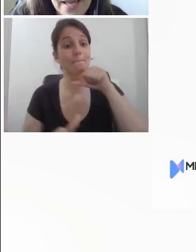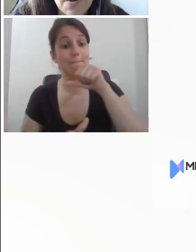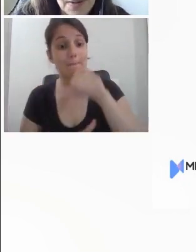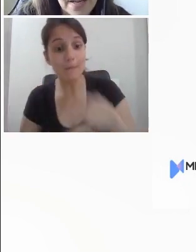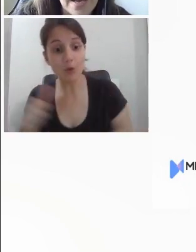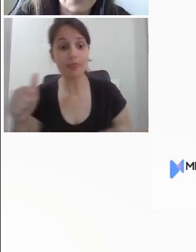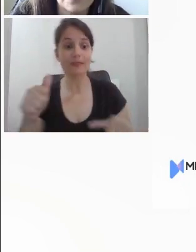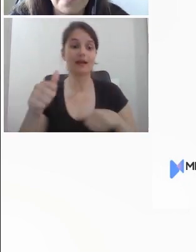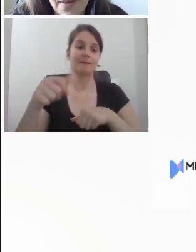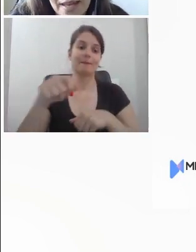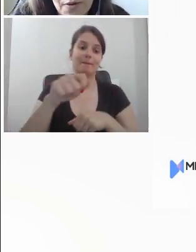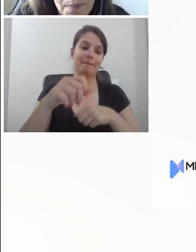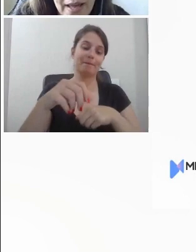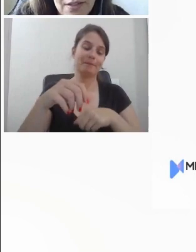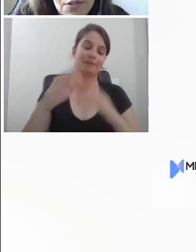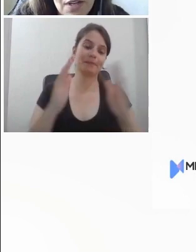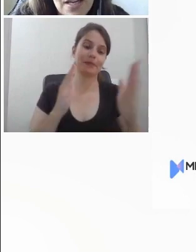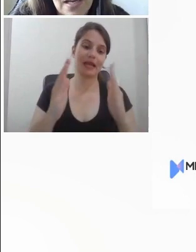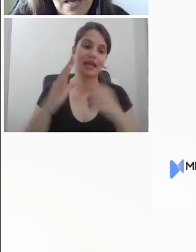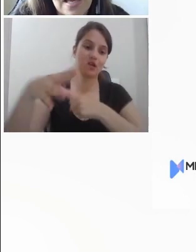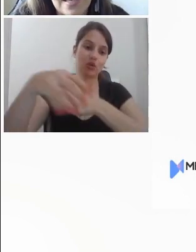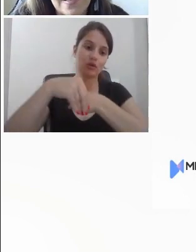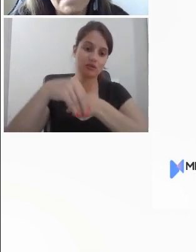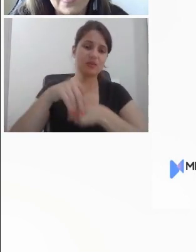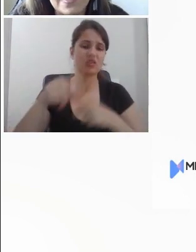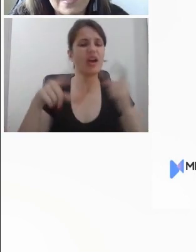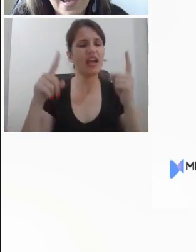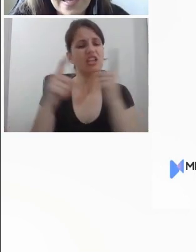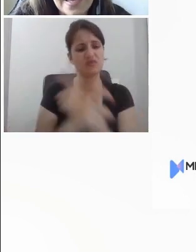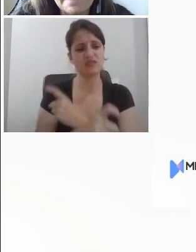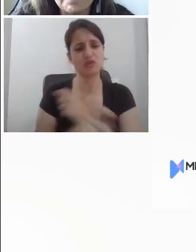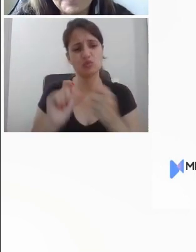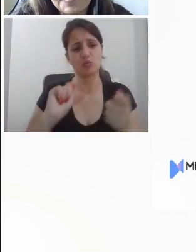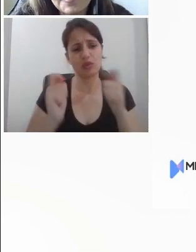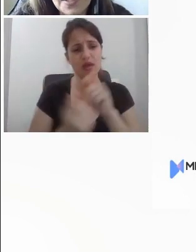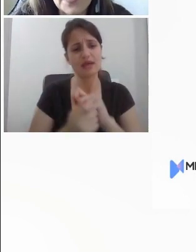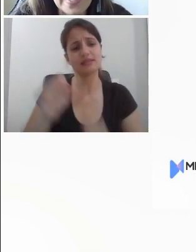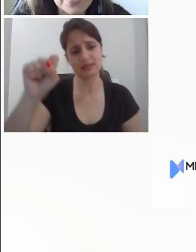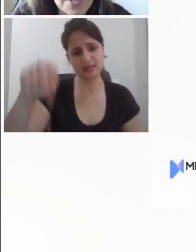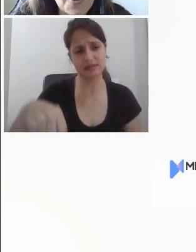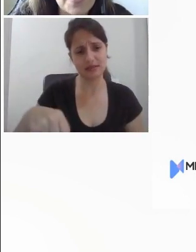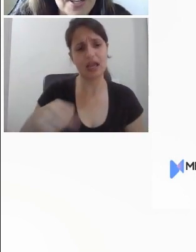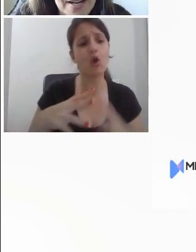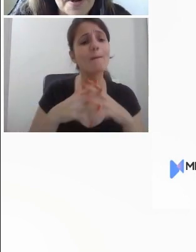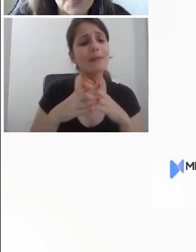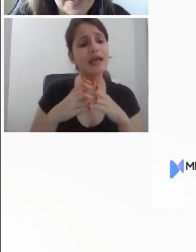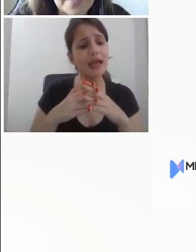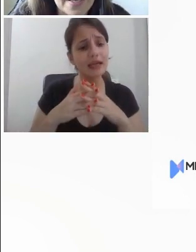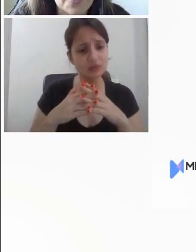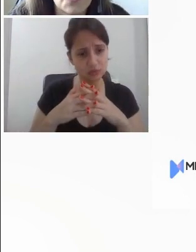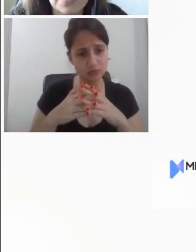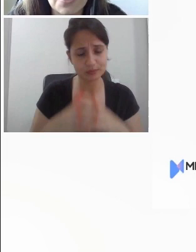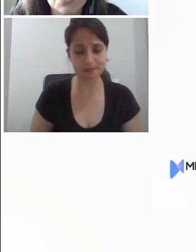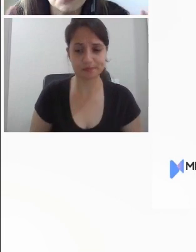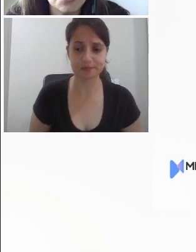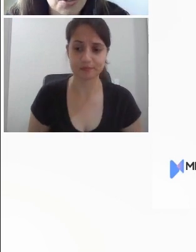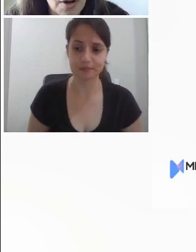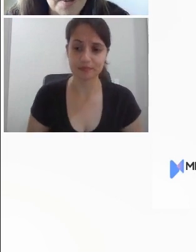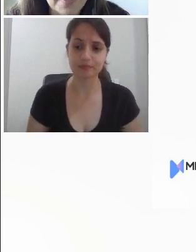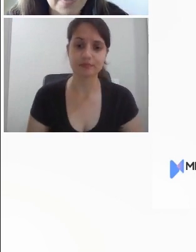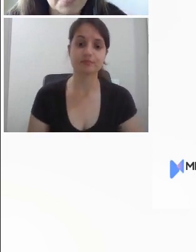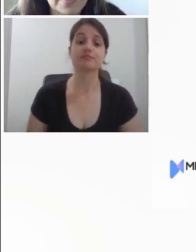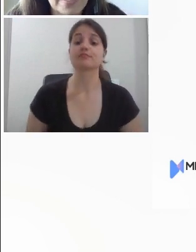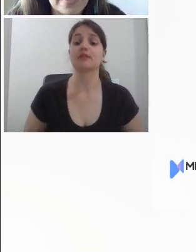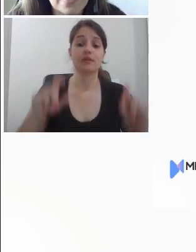é bem complicado é bem complexo eh e aí o que que geralmente acaba acontecendo quando a gente